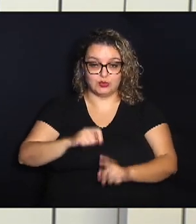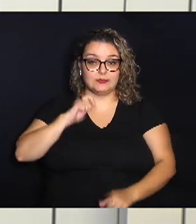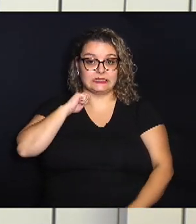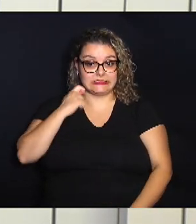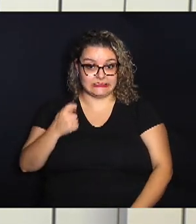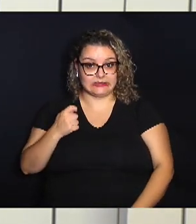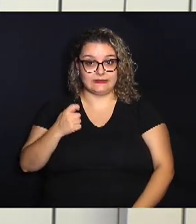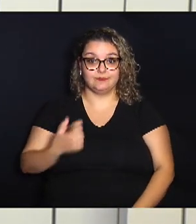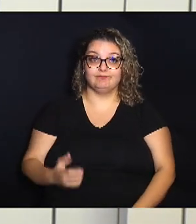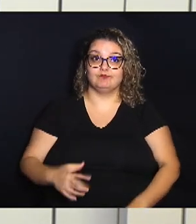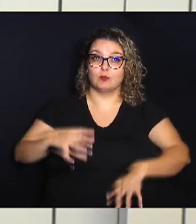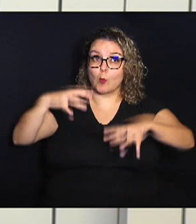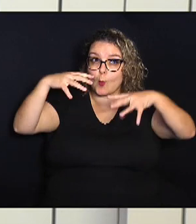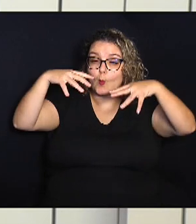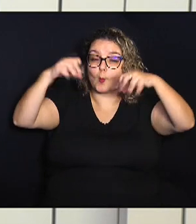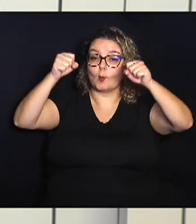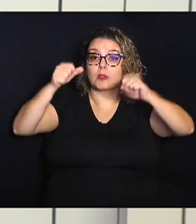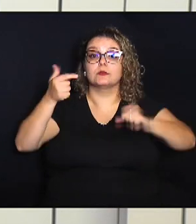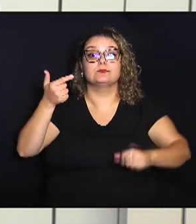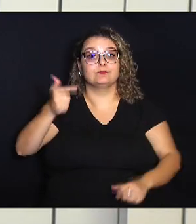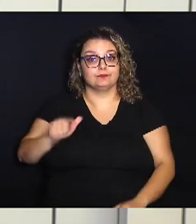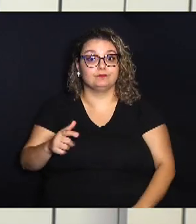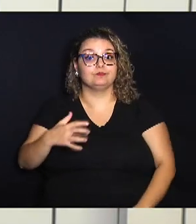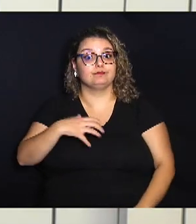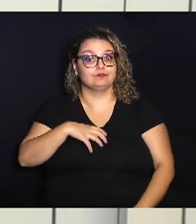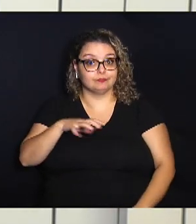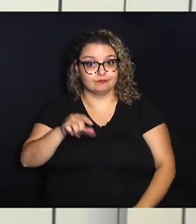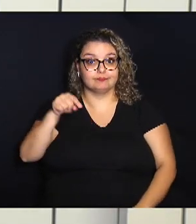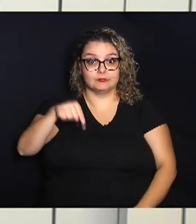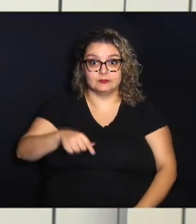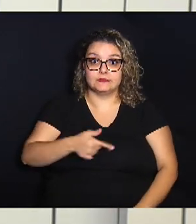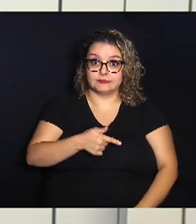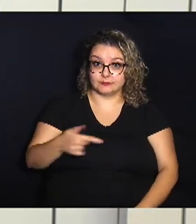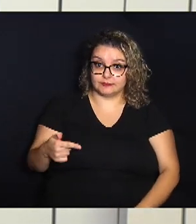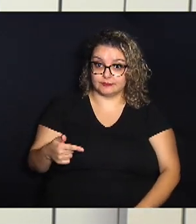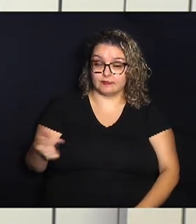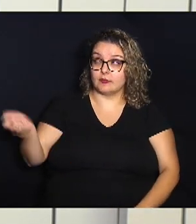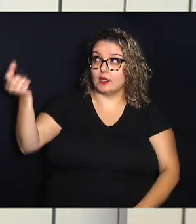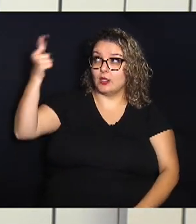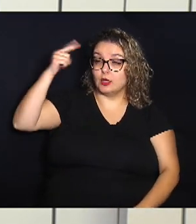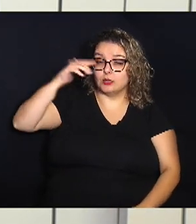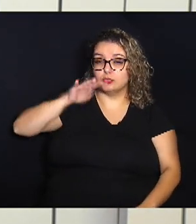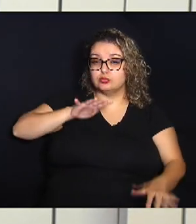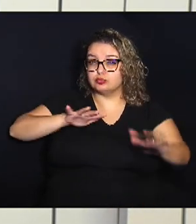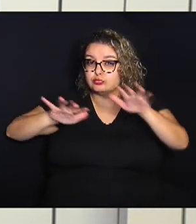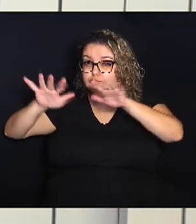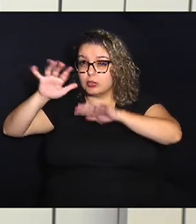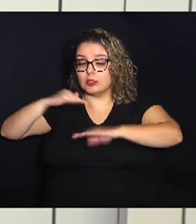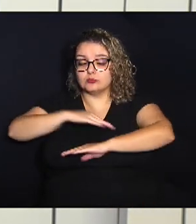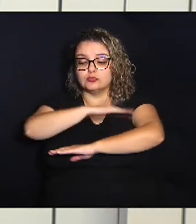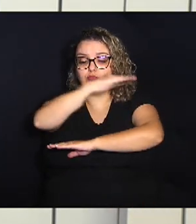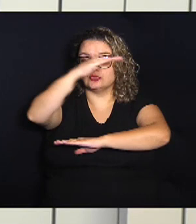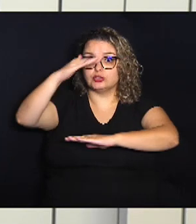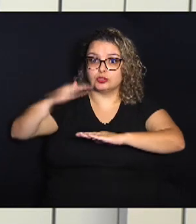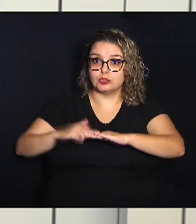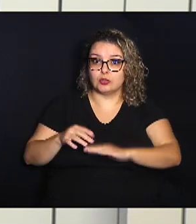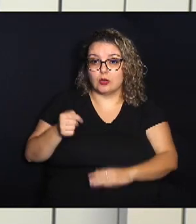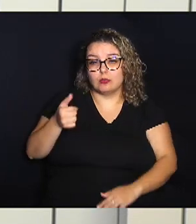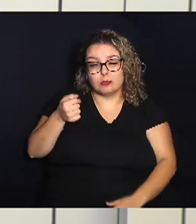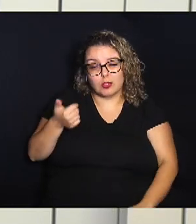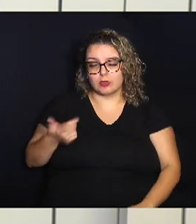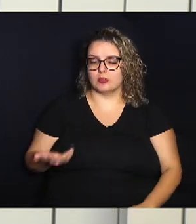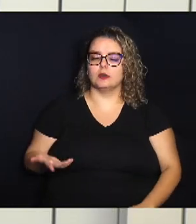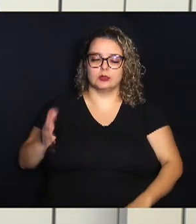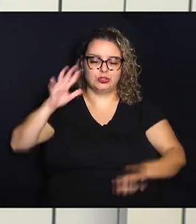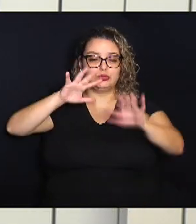tempo seco e deve continuar assim nesta semana, com o sol aparecendo durante todo o dia, com pouca